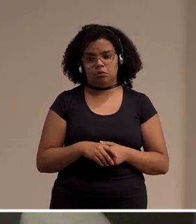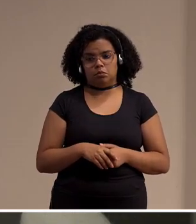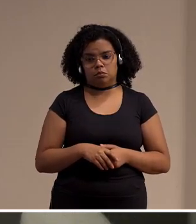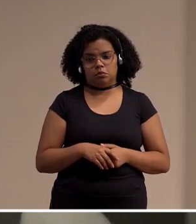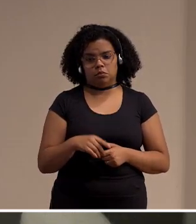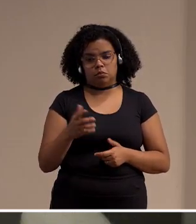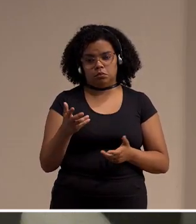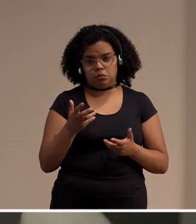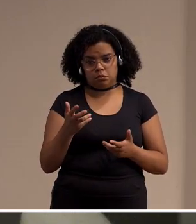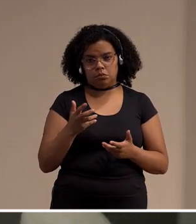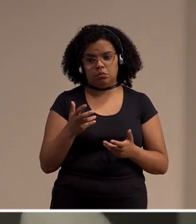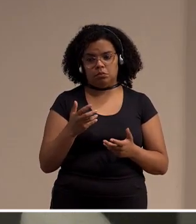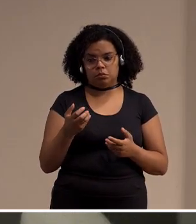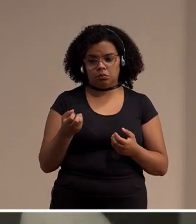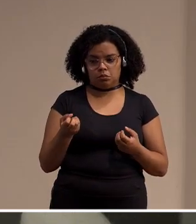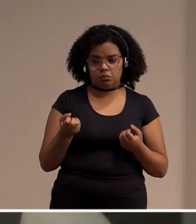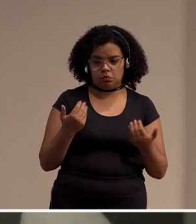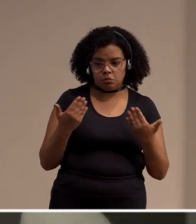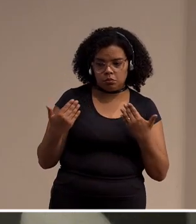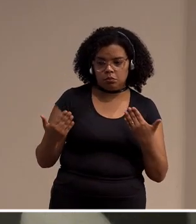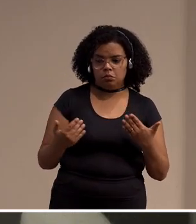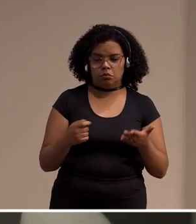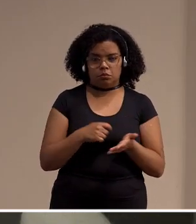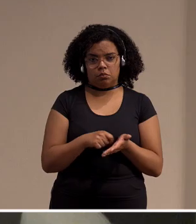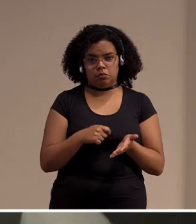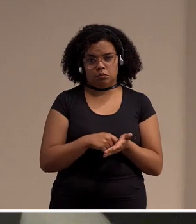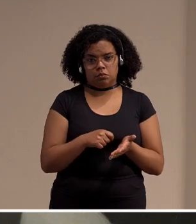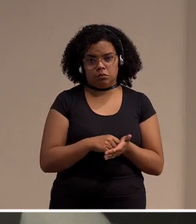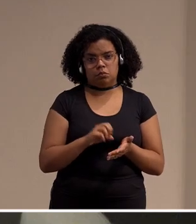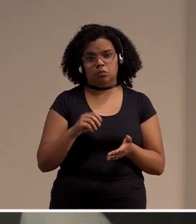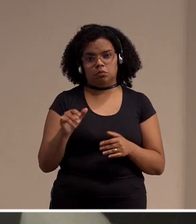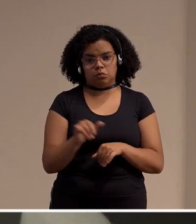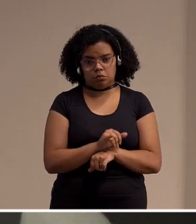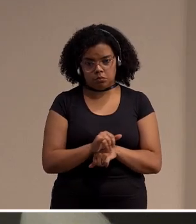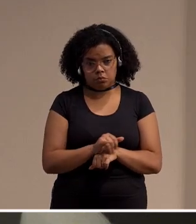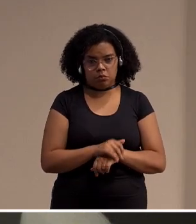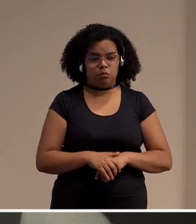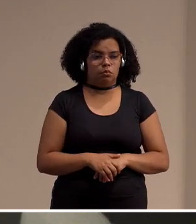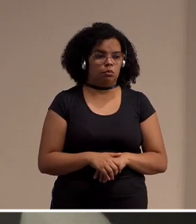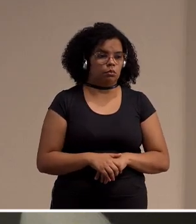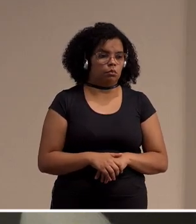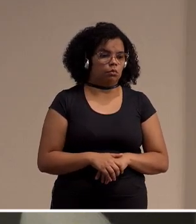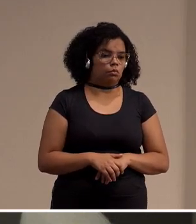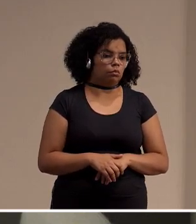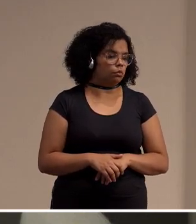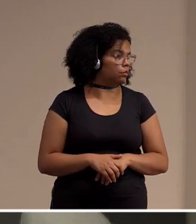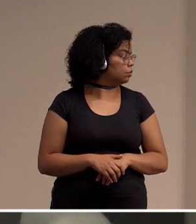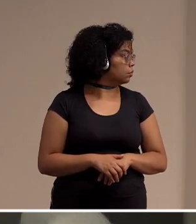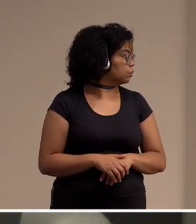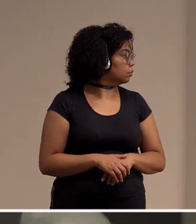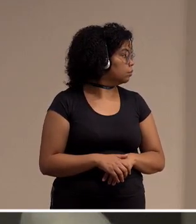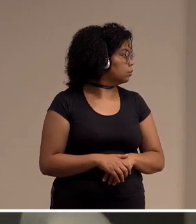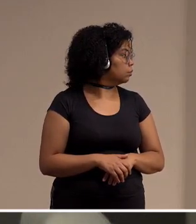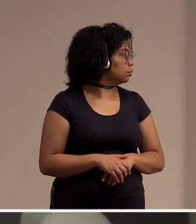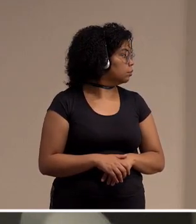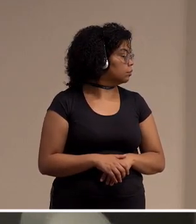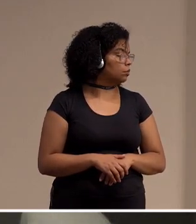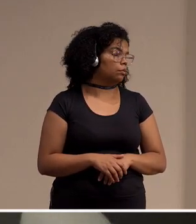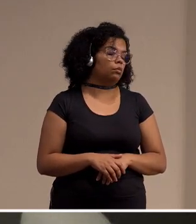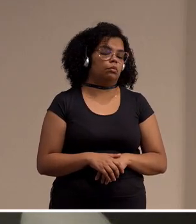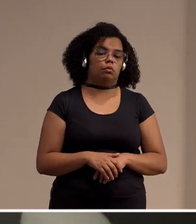com novos parâmetros de escrita ou mesmo de forma, de estrutura. Me parece altamente pejorativo. E que você adote